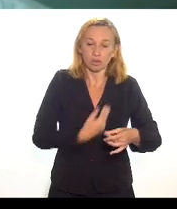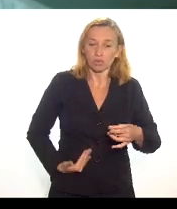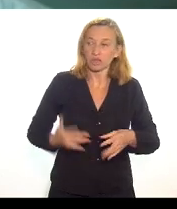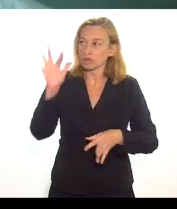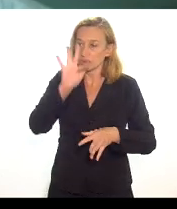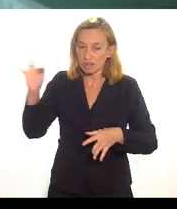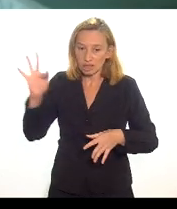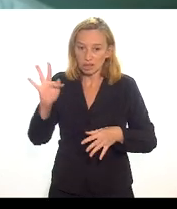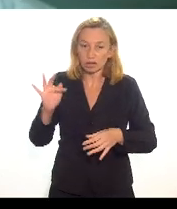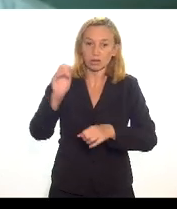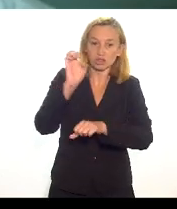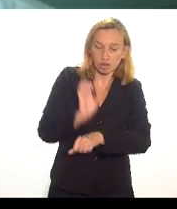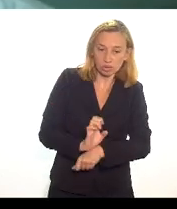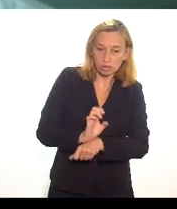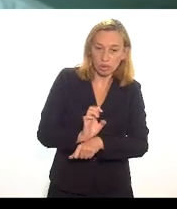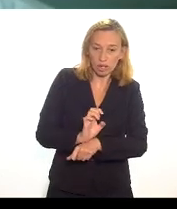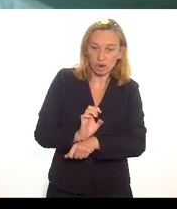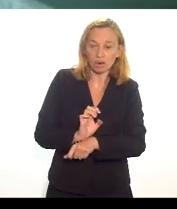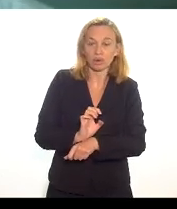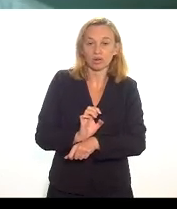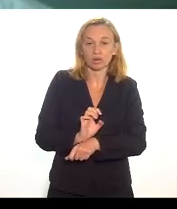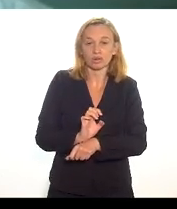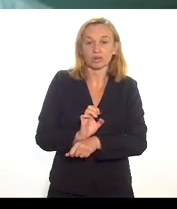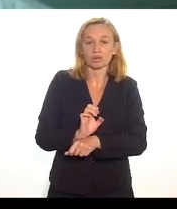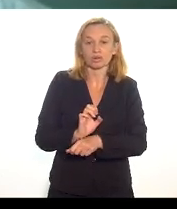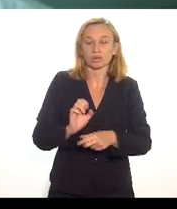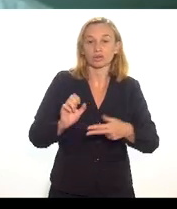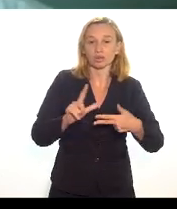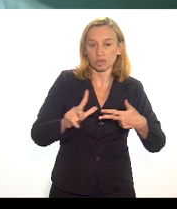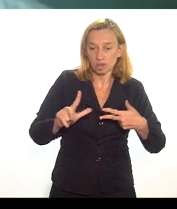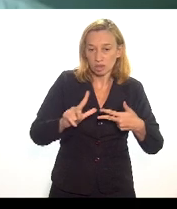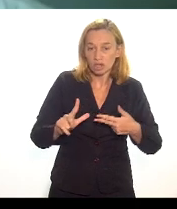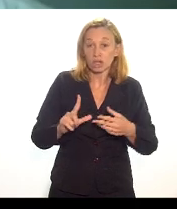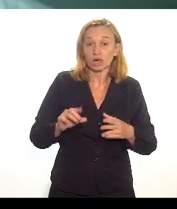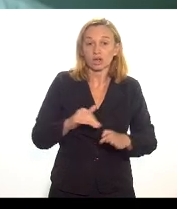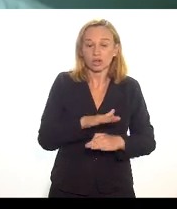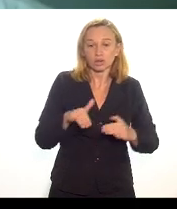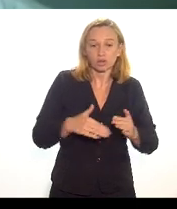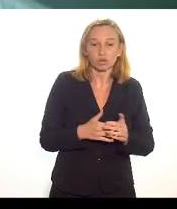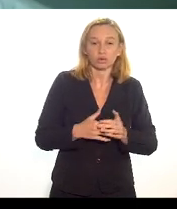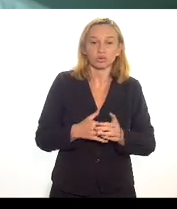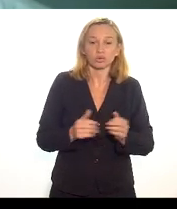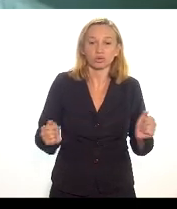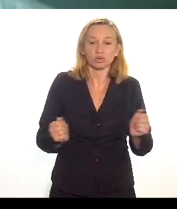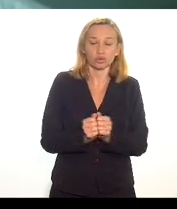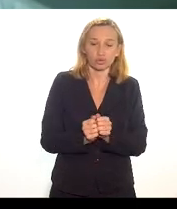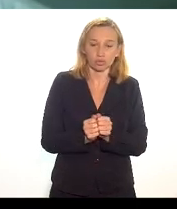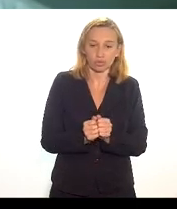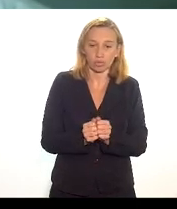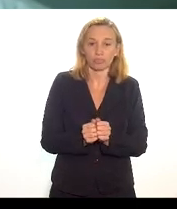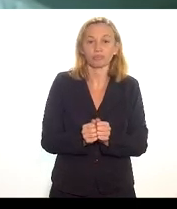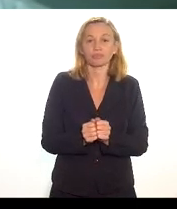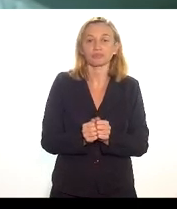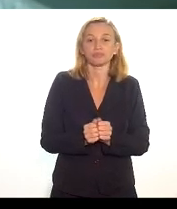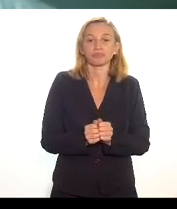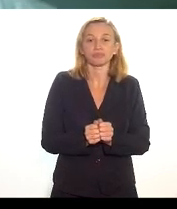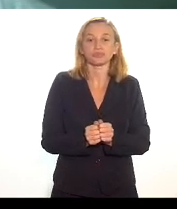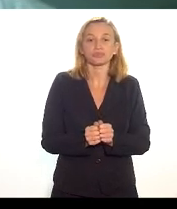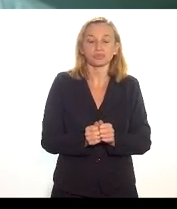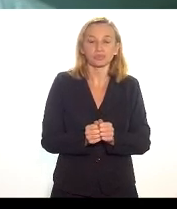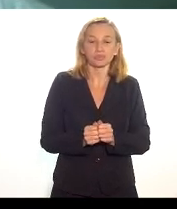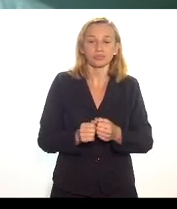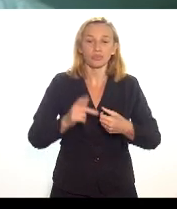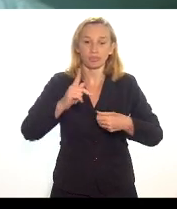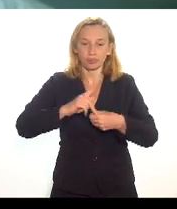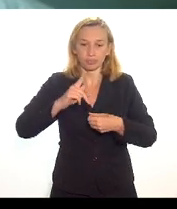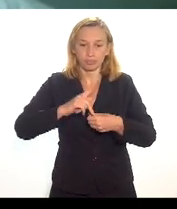executivos e legislativos. A gente acredita que a estreita cooperação do governo do Estado com a Agência Nacional de Petróleo